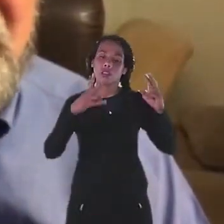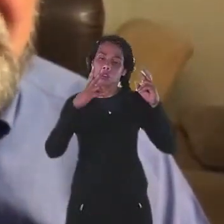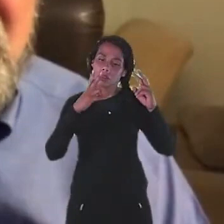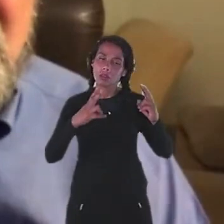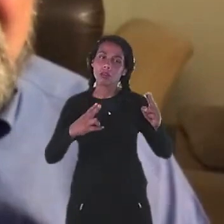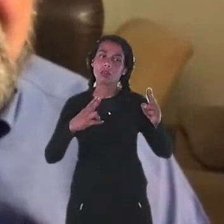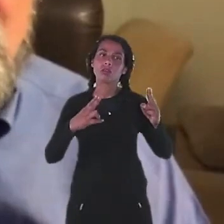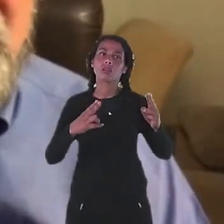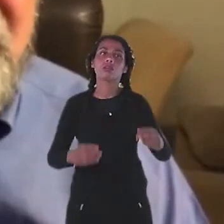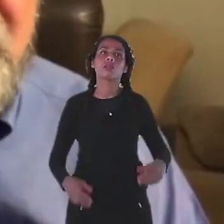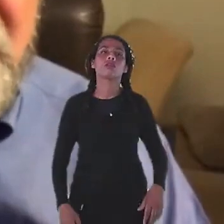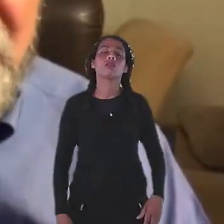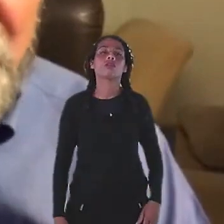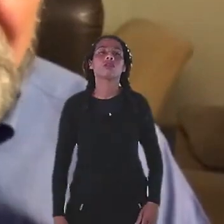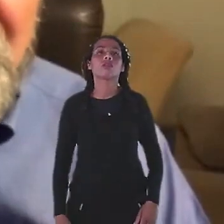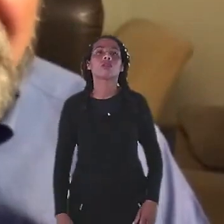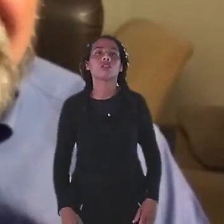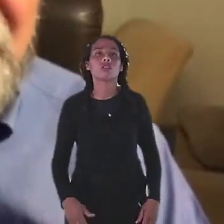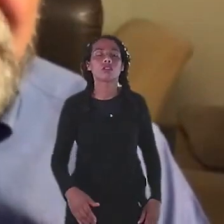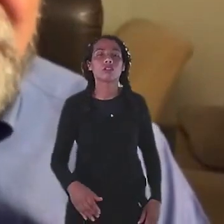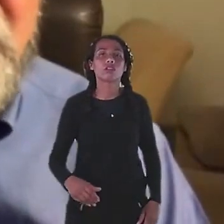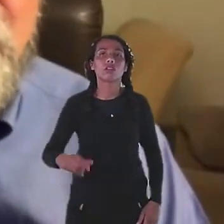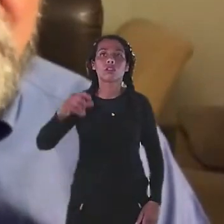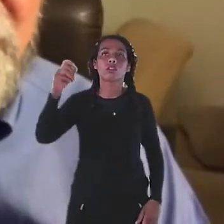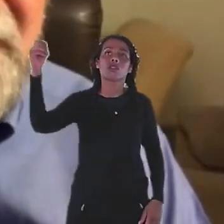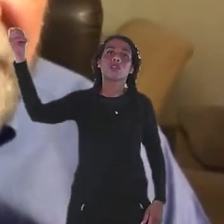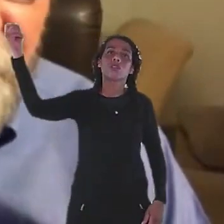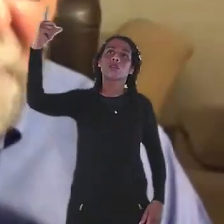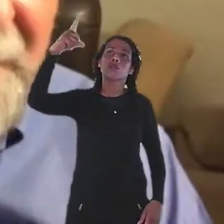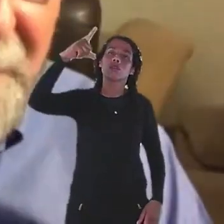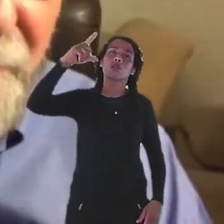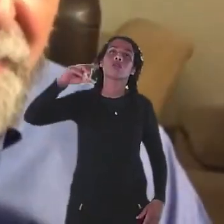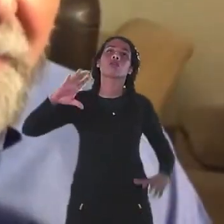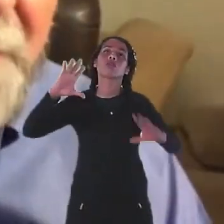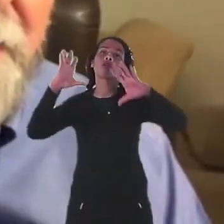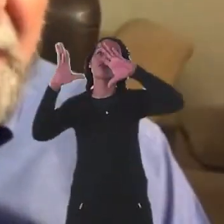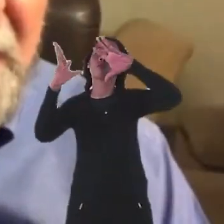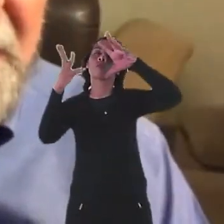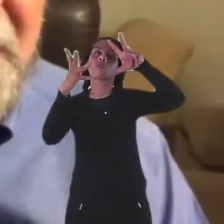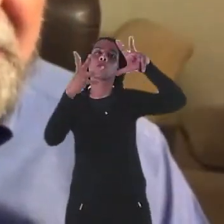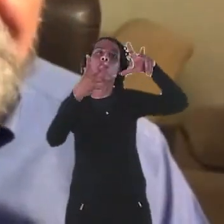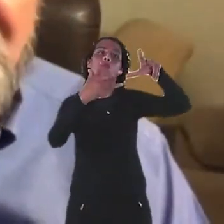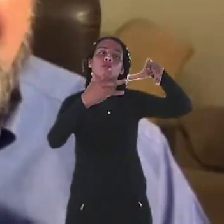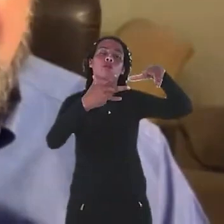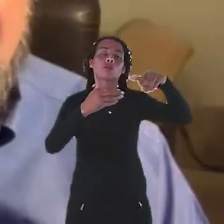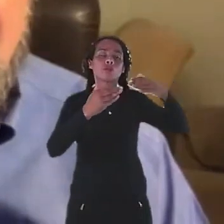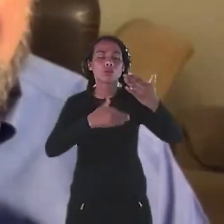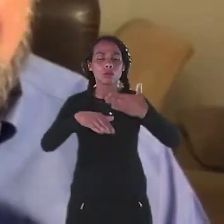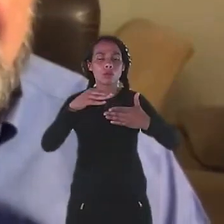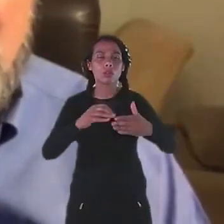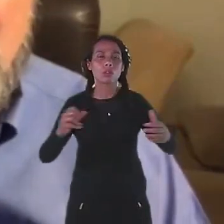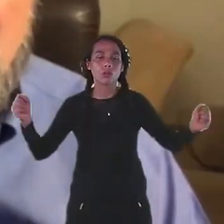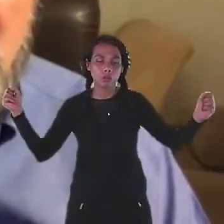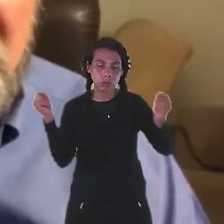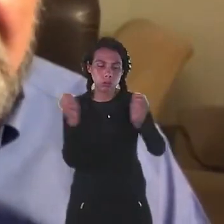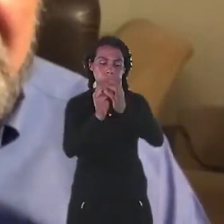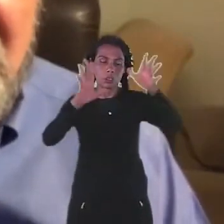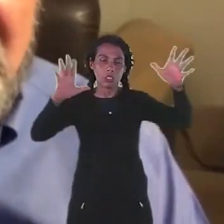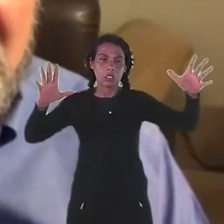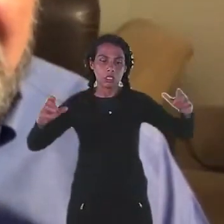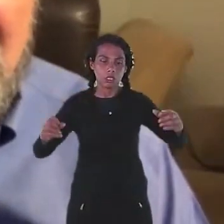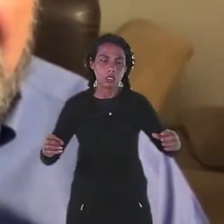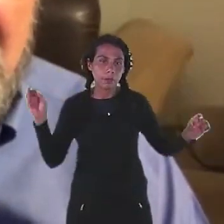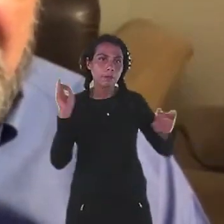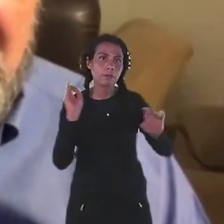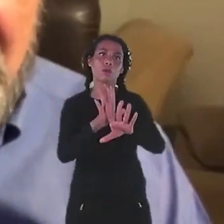energia solar em conhecimento, através do acúmulo dessa informação que a gente chama godeliana, né? Mas o Ronald